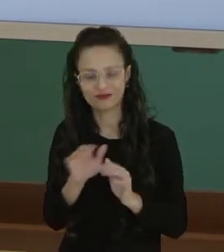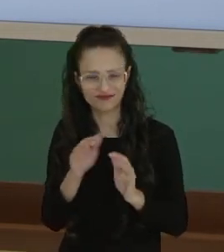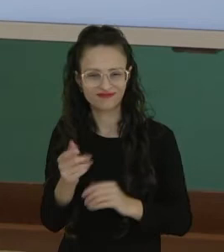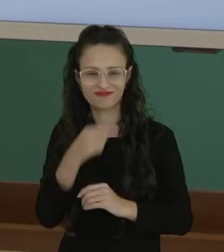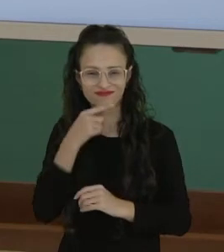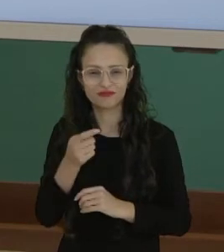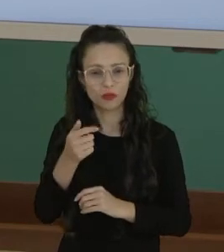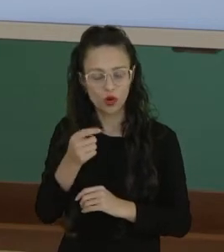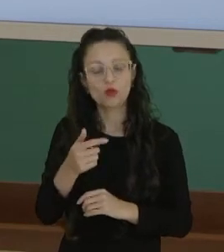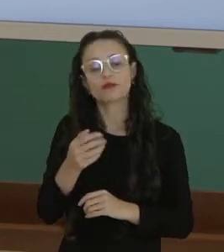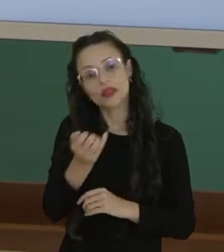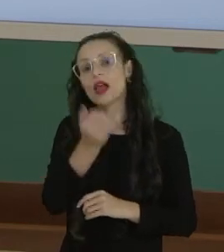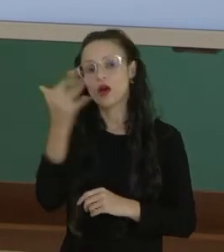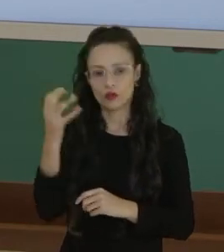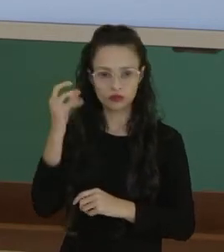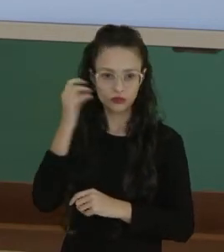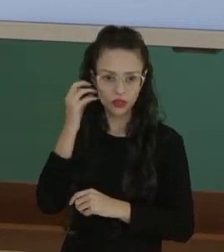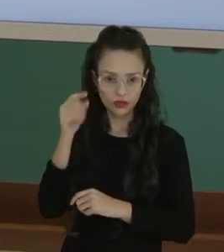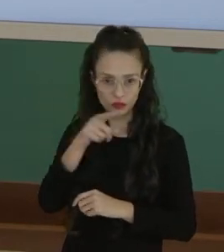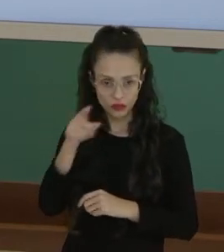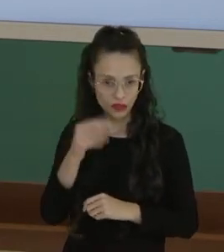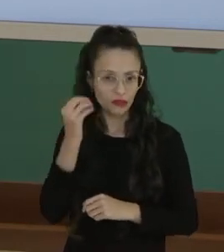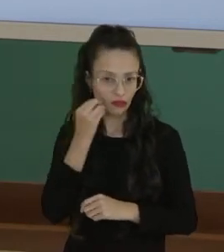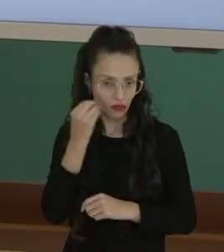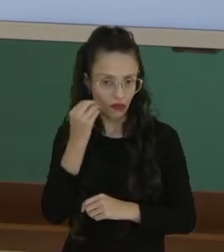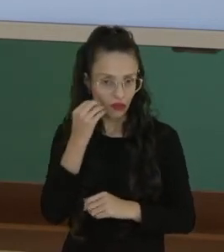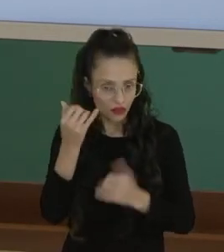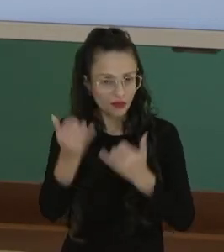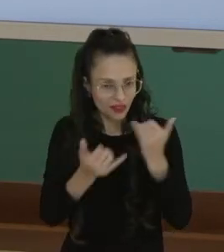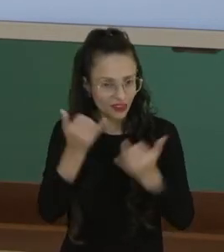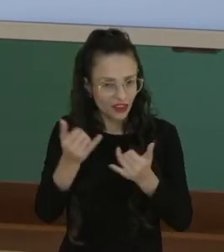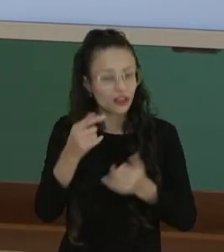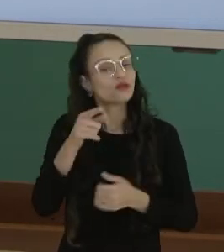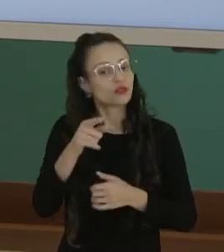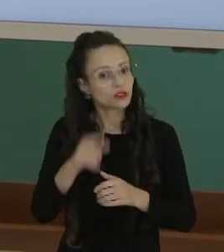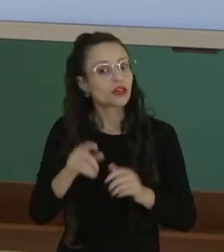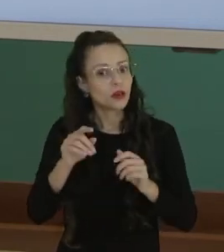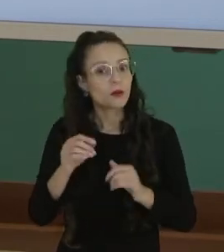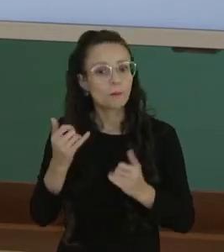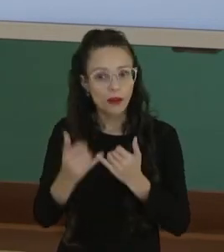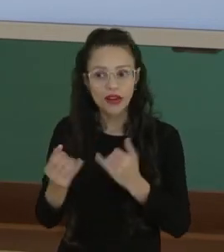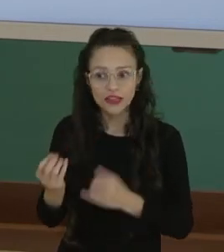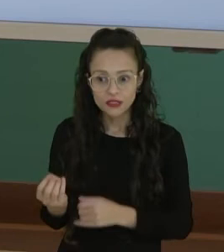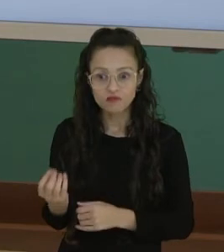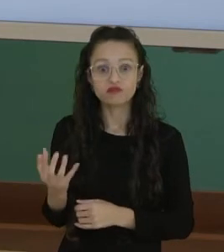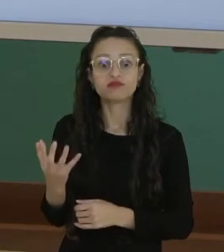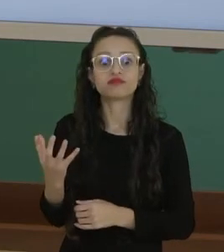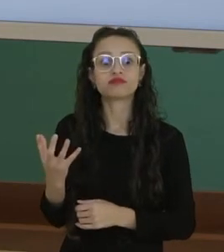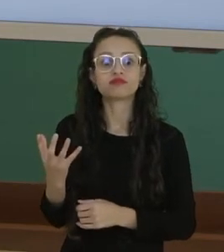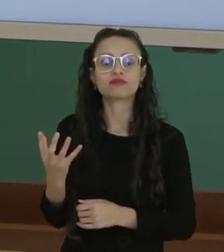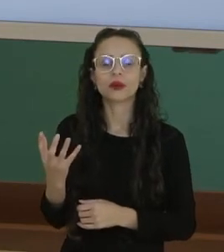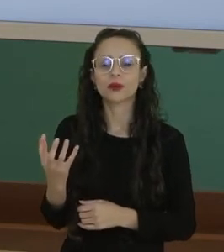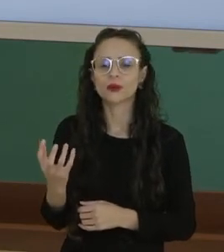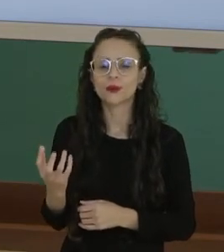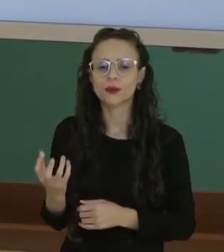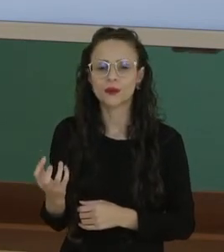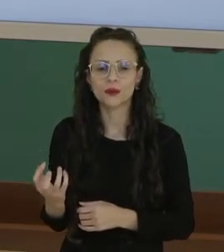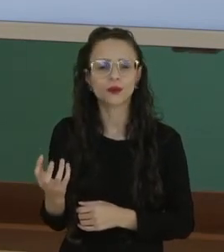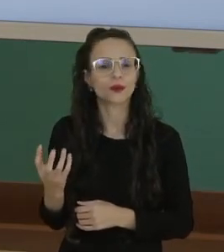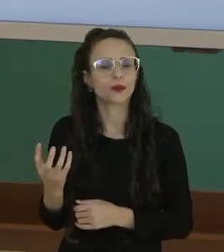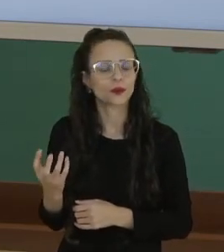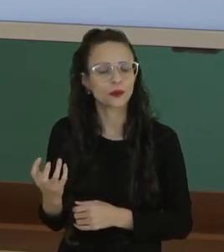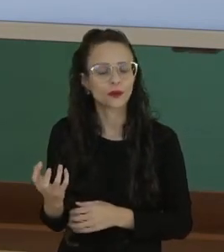que em alguns aparelhos, se você fizer esse teste, essa brincadeira, ele dá o sinal, mas depois ele acaba